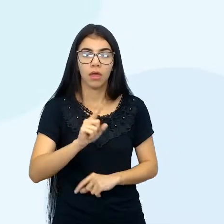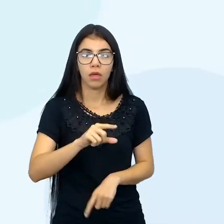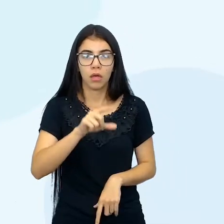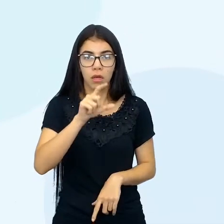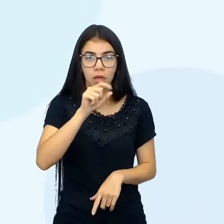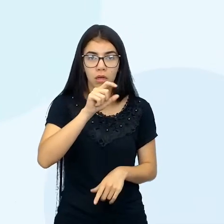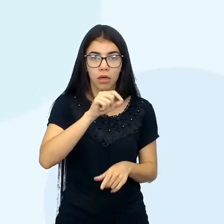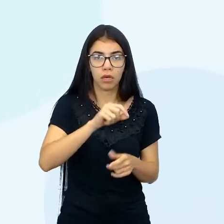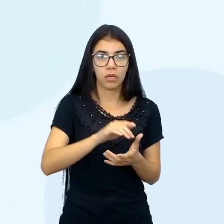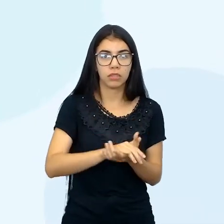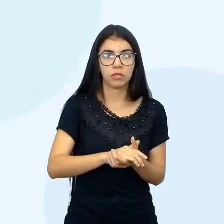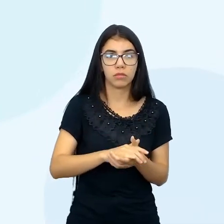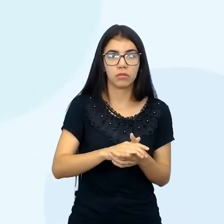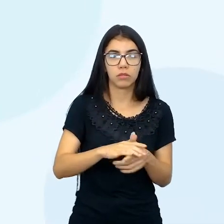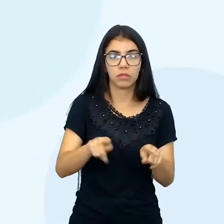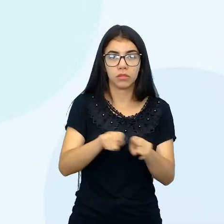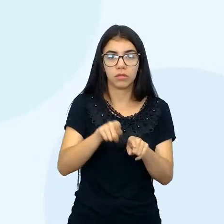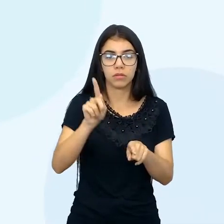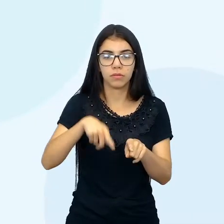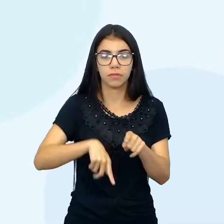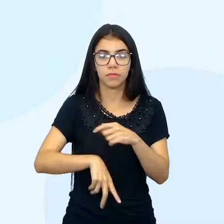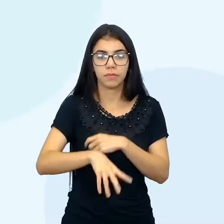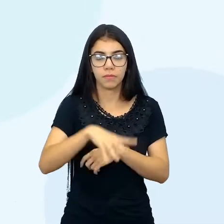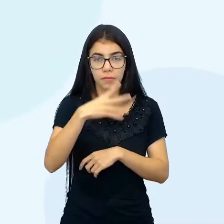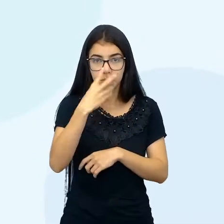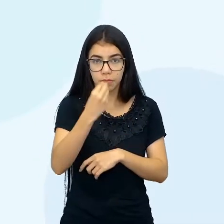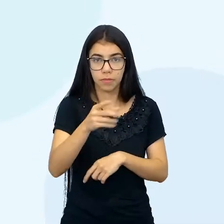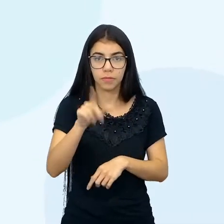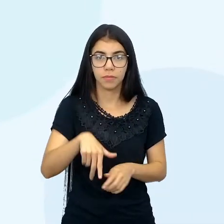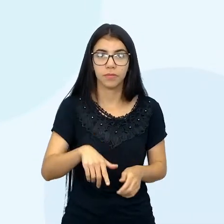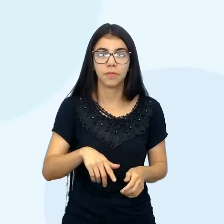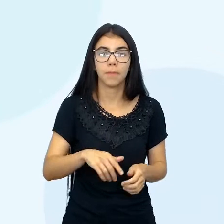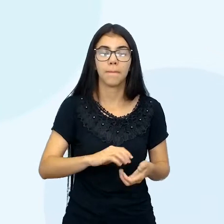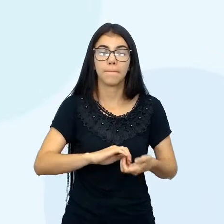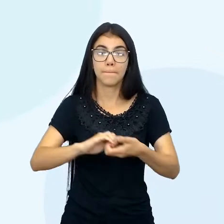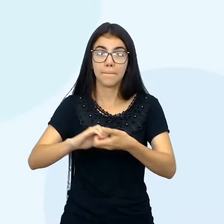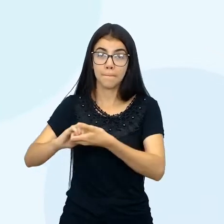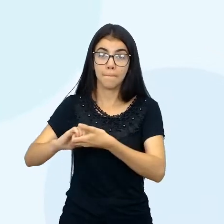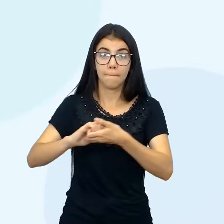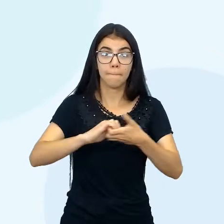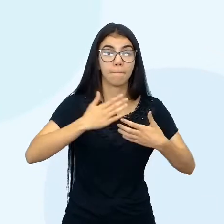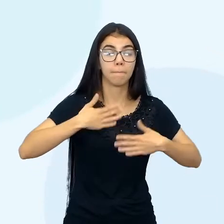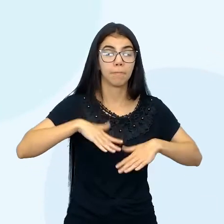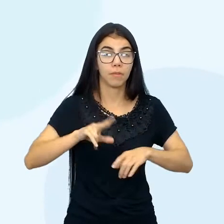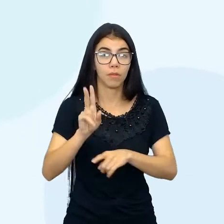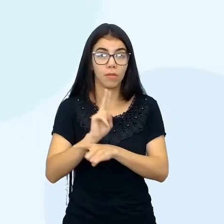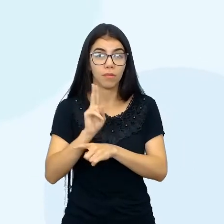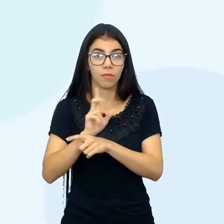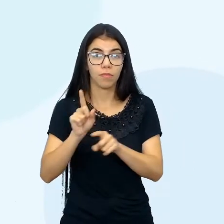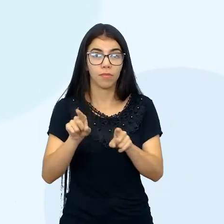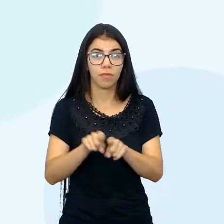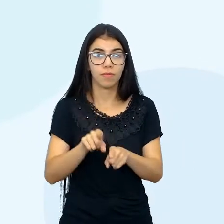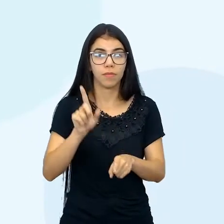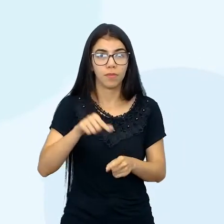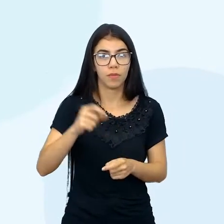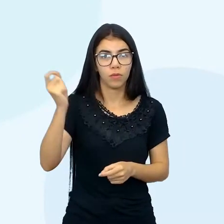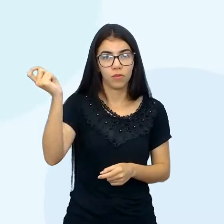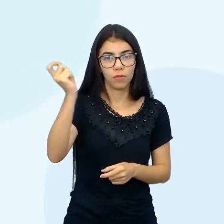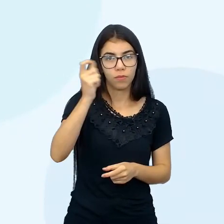os louros. À semelhança dos donos, cumprimentavam-se ruidosamente, espanejando-se à